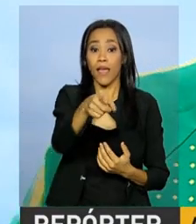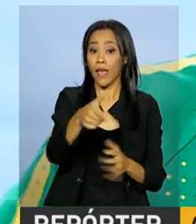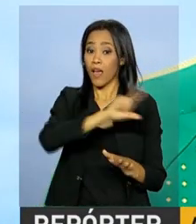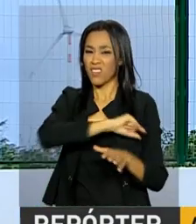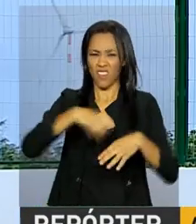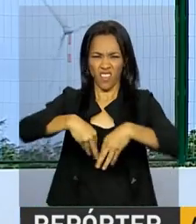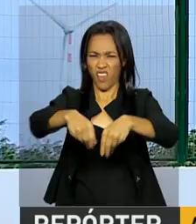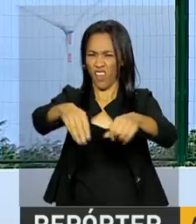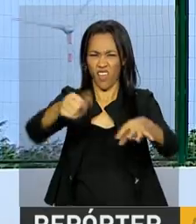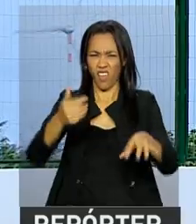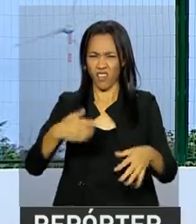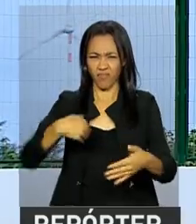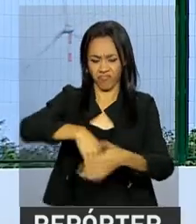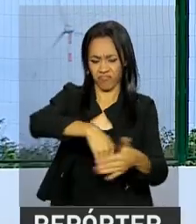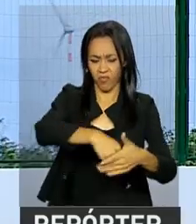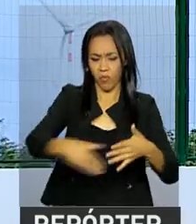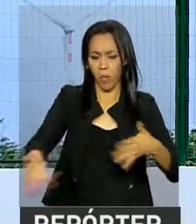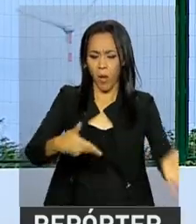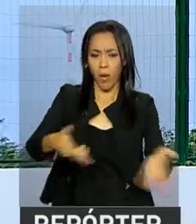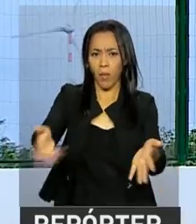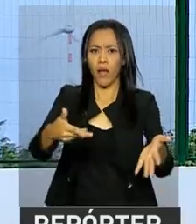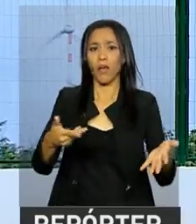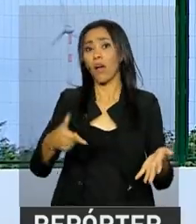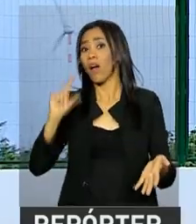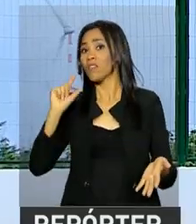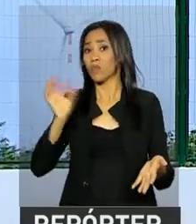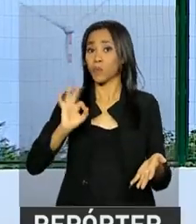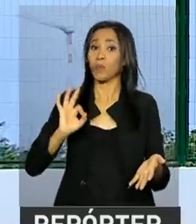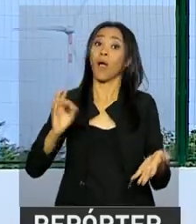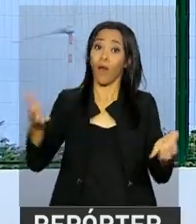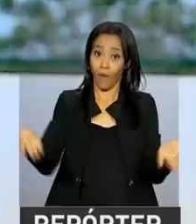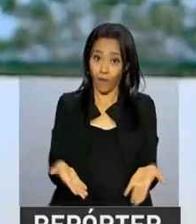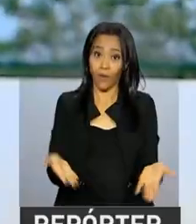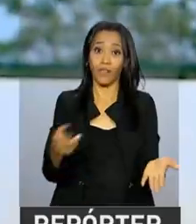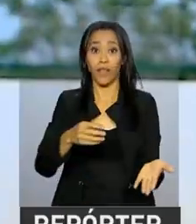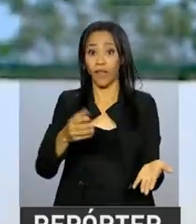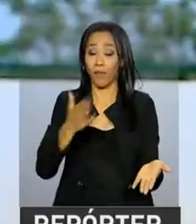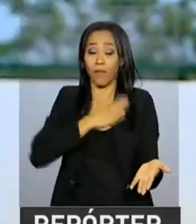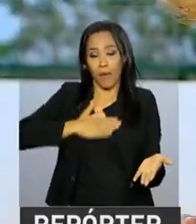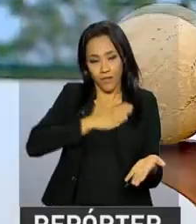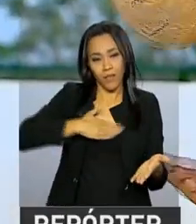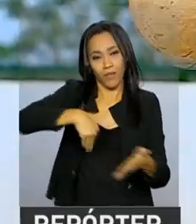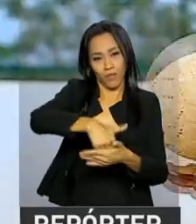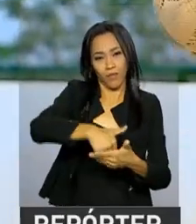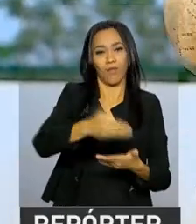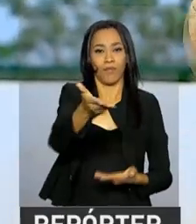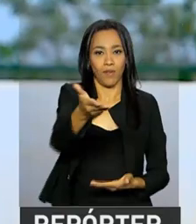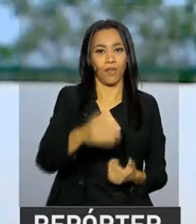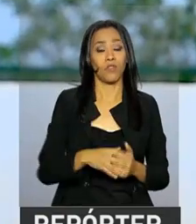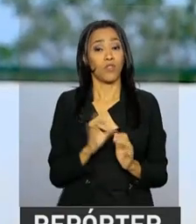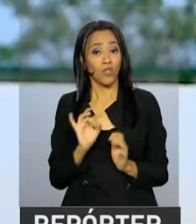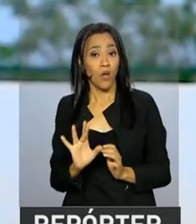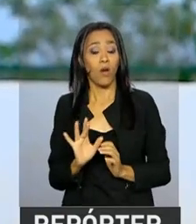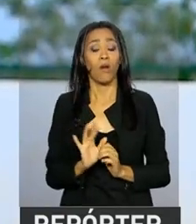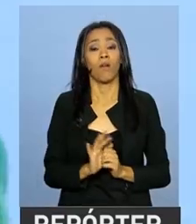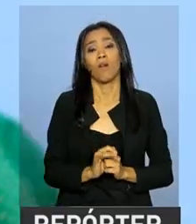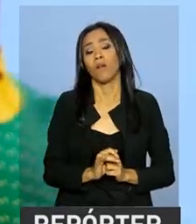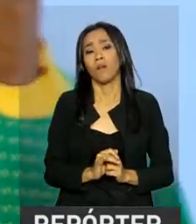na areia mesmo. Foi bom, porque antes não tinha canto para jogar. Jogar bola é um hobby. Só que